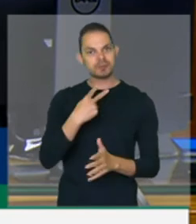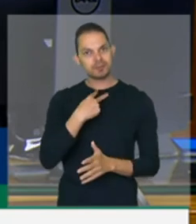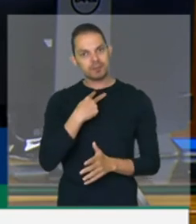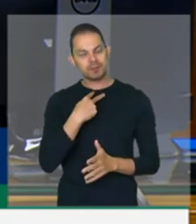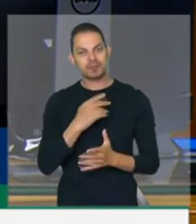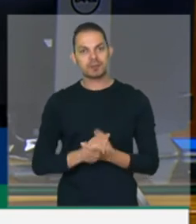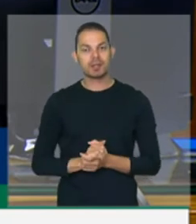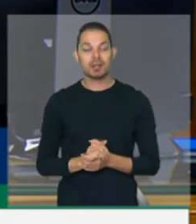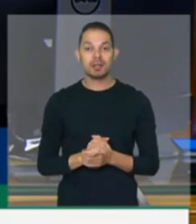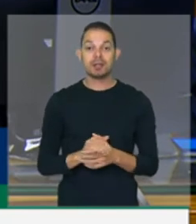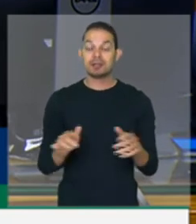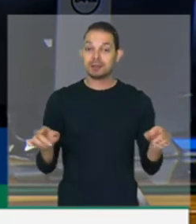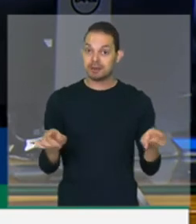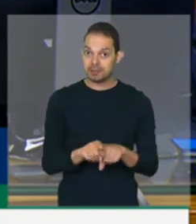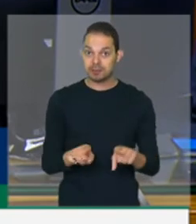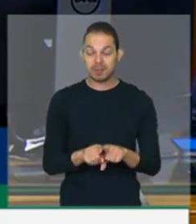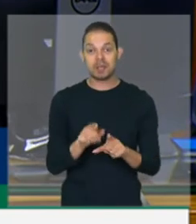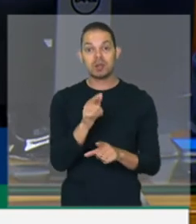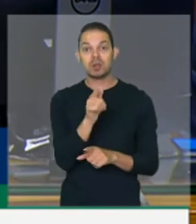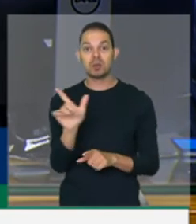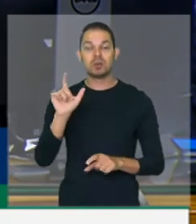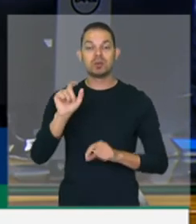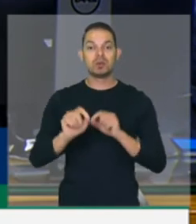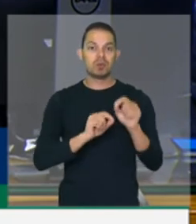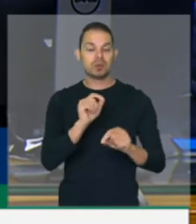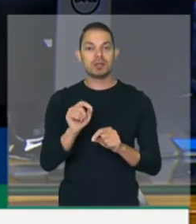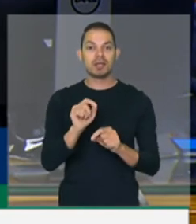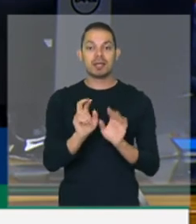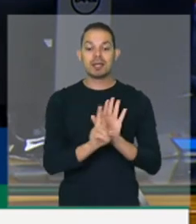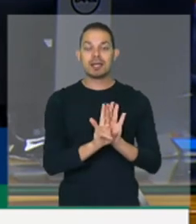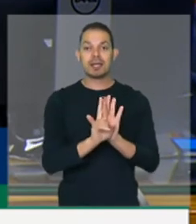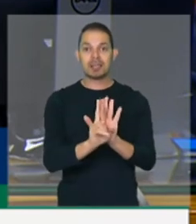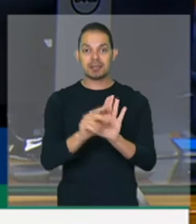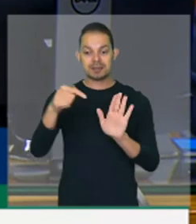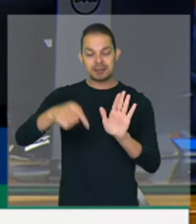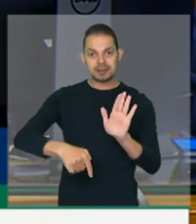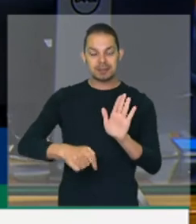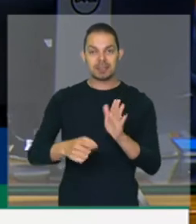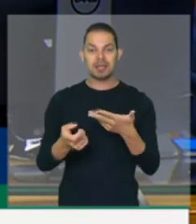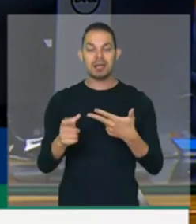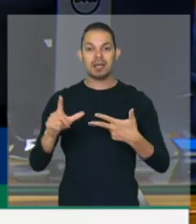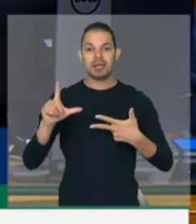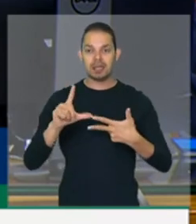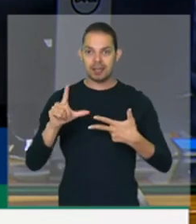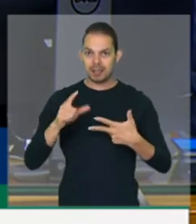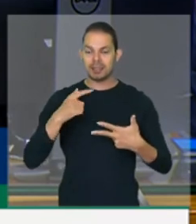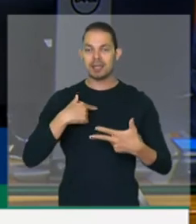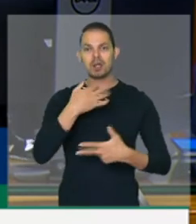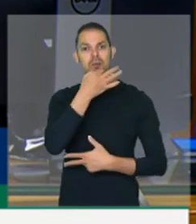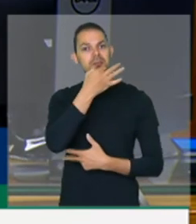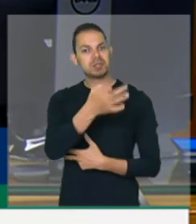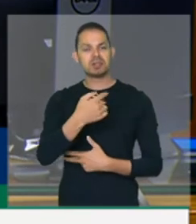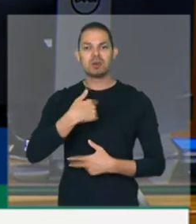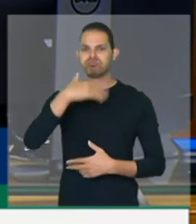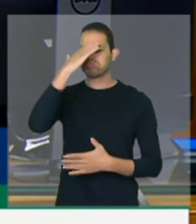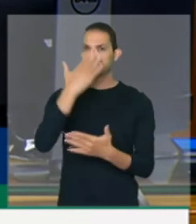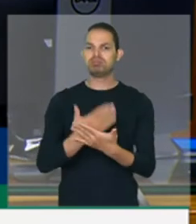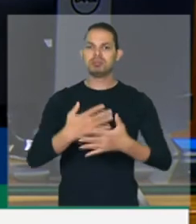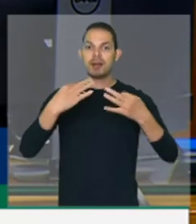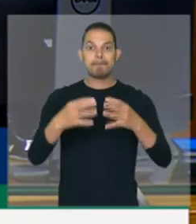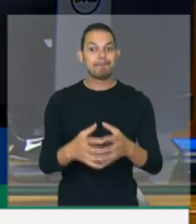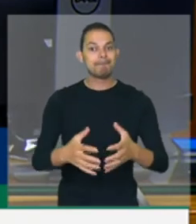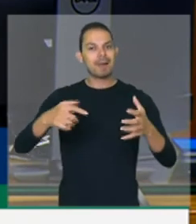Antes de mais nada, como representante deste poder, quero expressar posição que tenho certeza é da